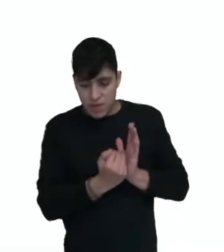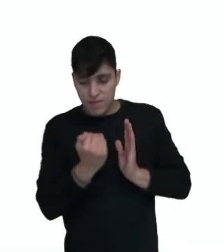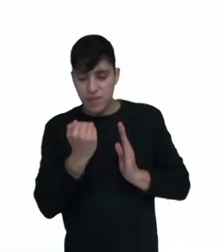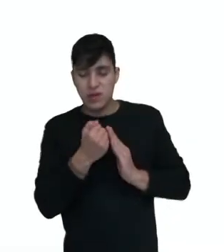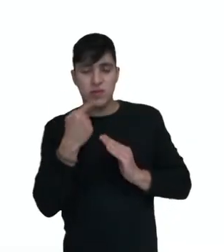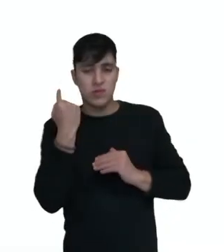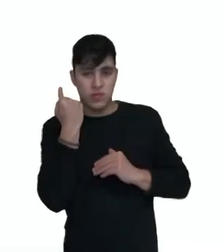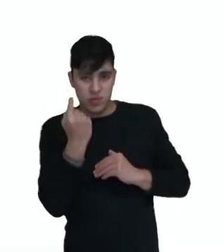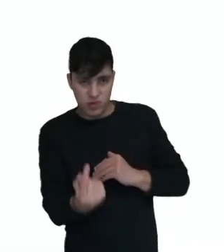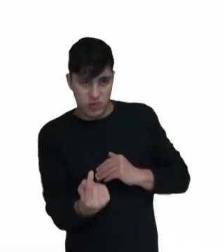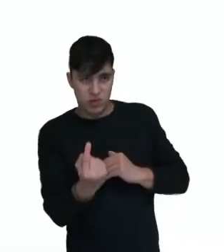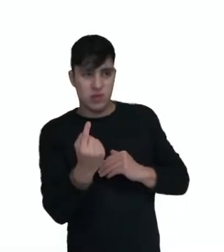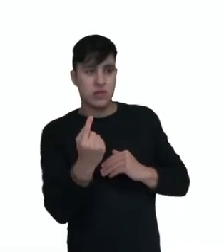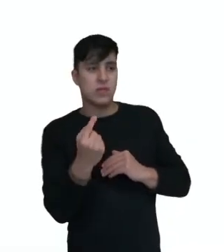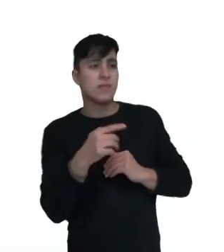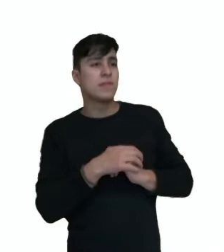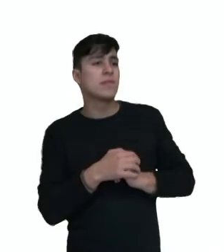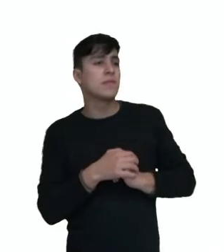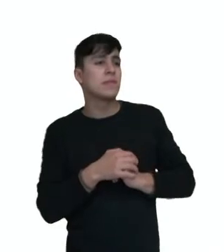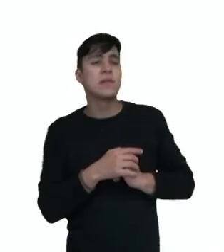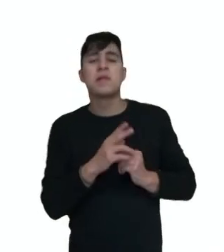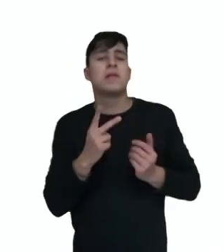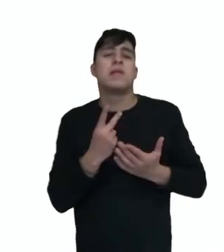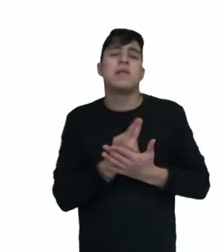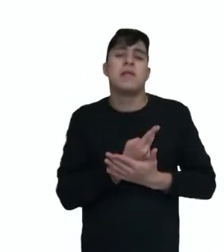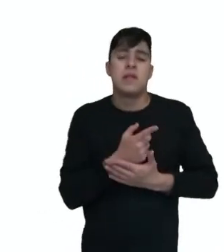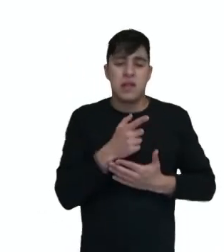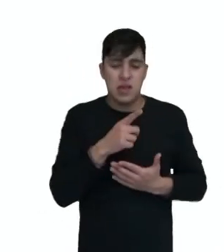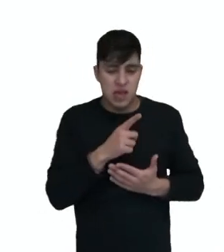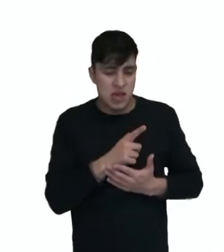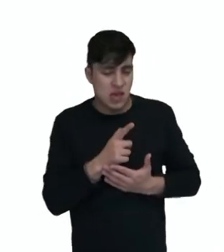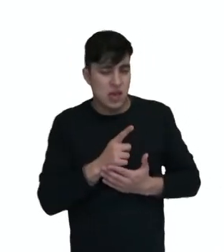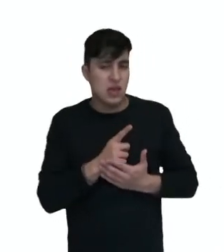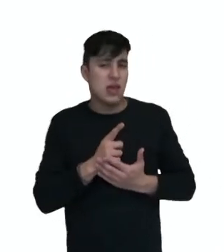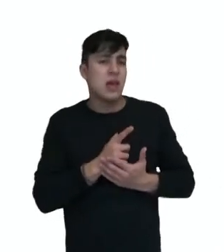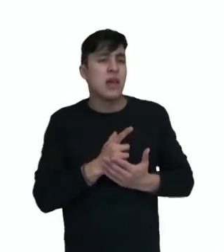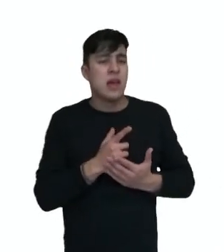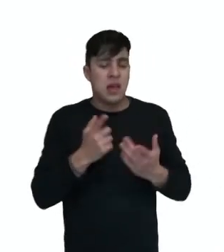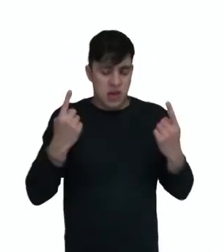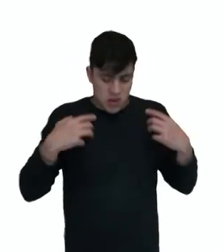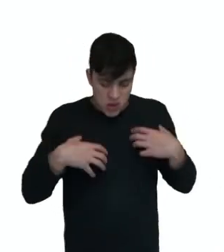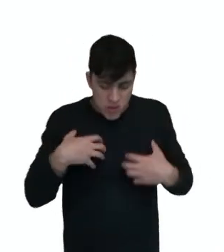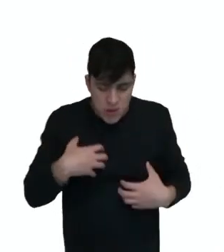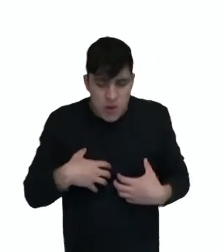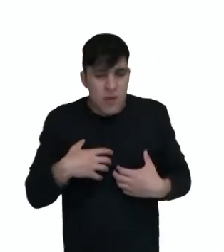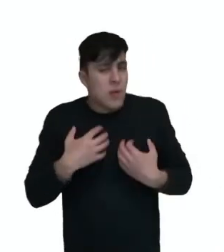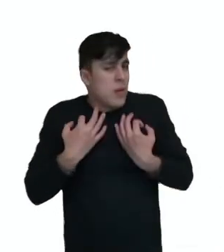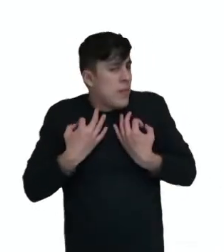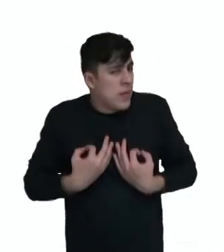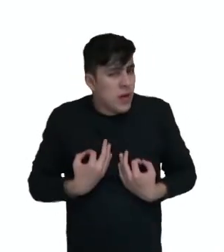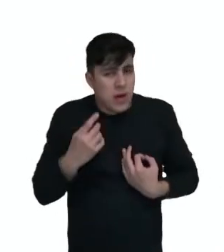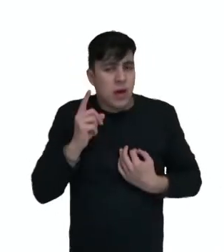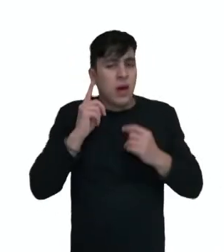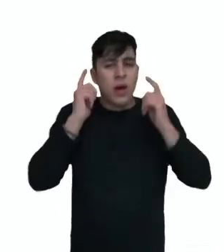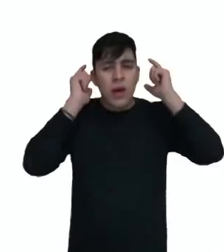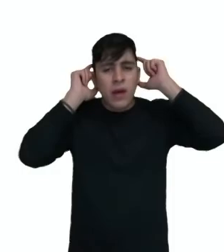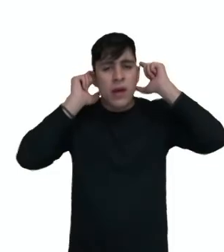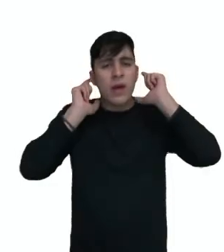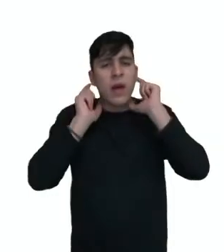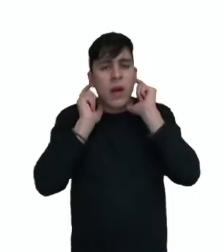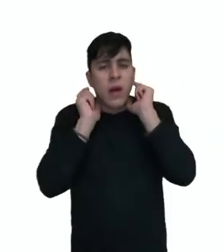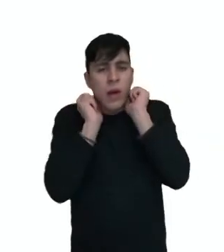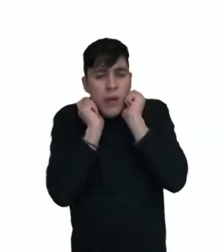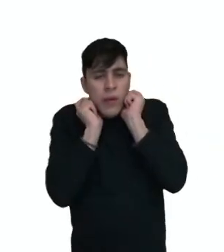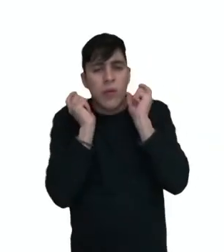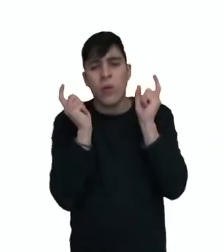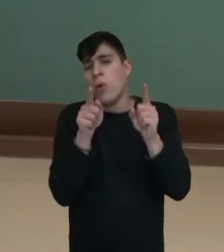tenho uma trissomia no 18. O que vai acontecer? Malformação congênita de muitos órgãos, orelha vai ser mal formada e mais baixas,